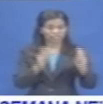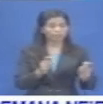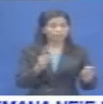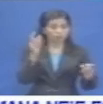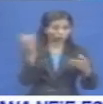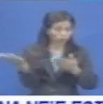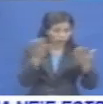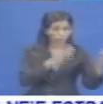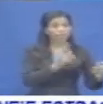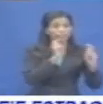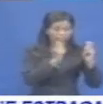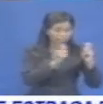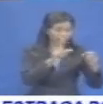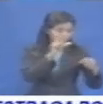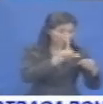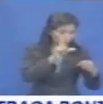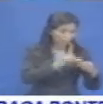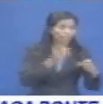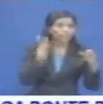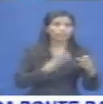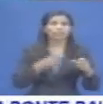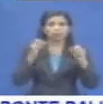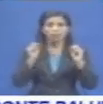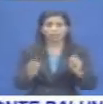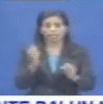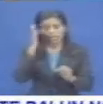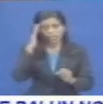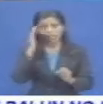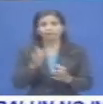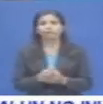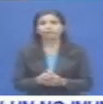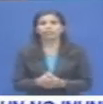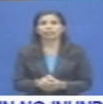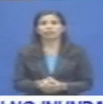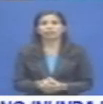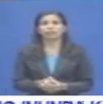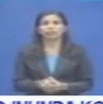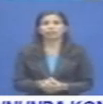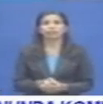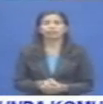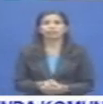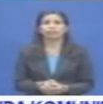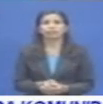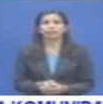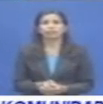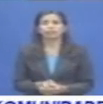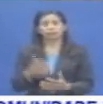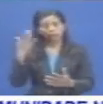nenia incubação 24 horas nembang ito pin bela hate nenia resultado. Nenia resultado fisiko hana sang ohi ta hare, iha neba